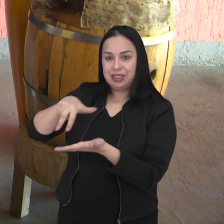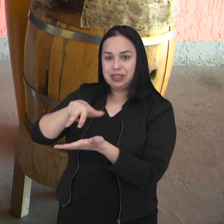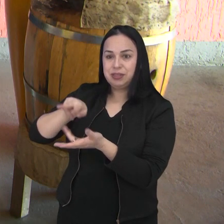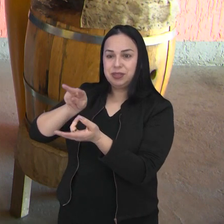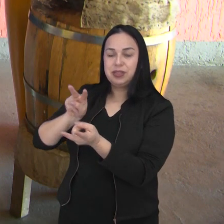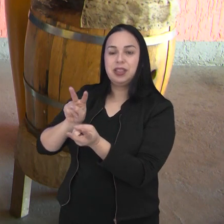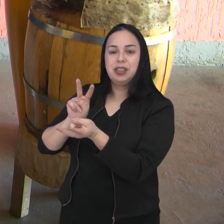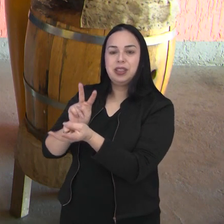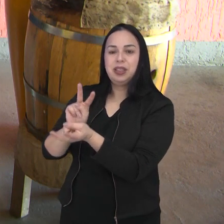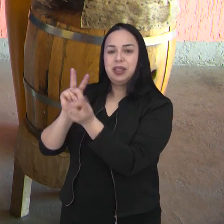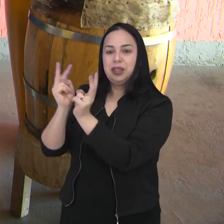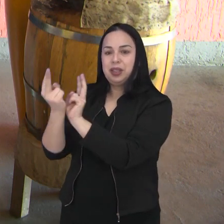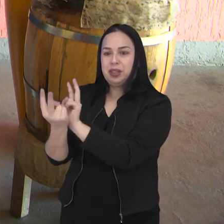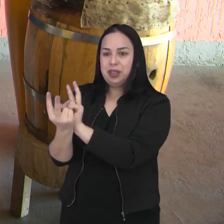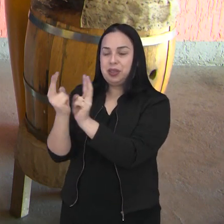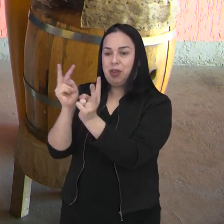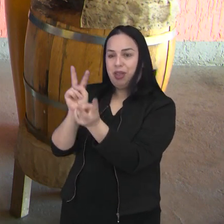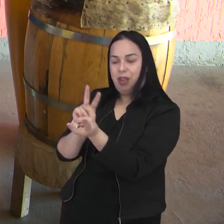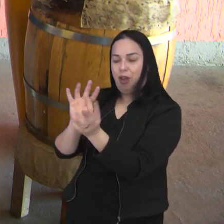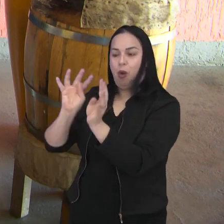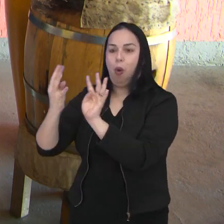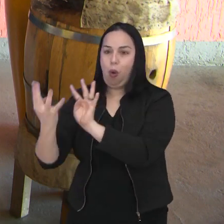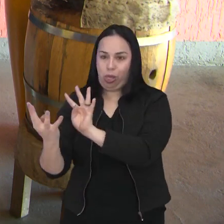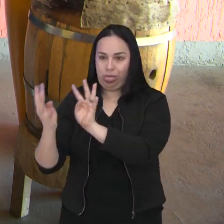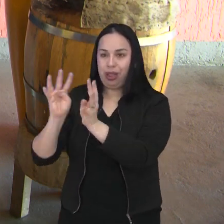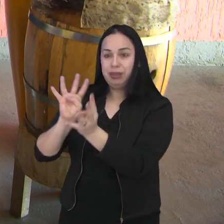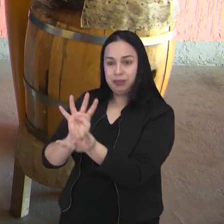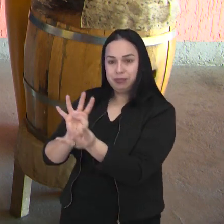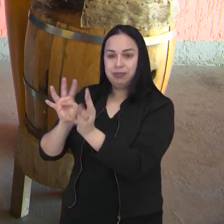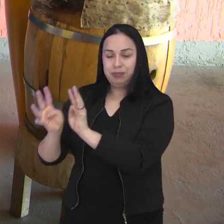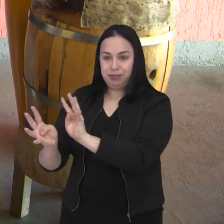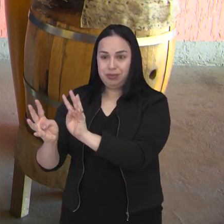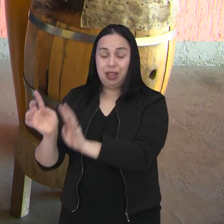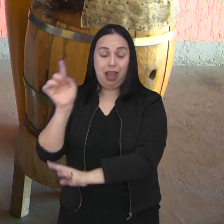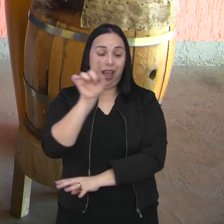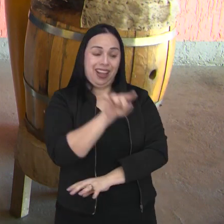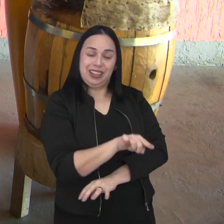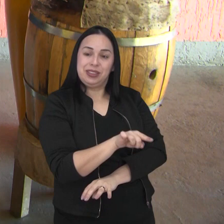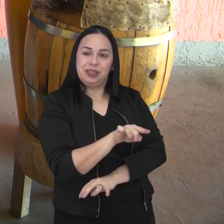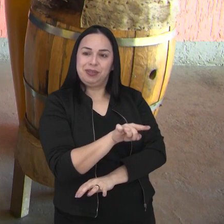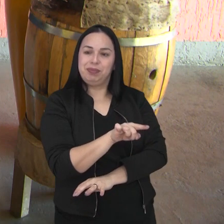que ele é dançado assim em roda, né?